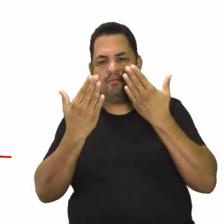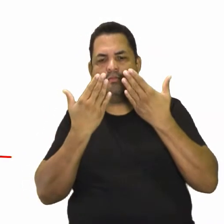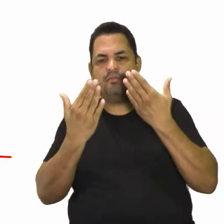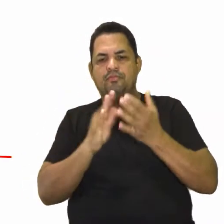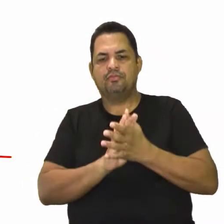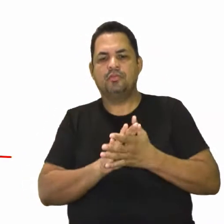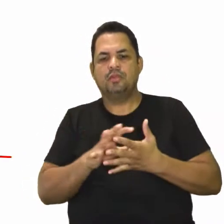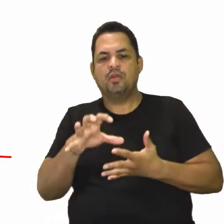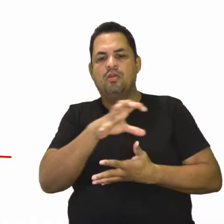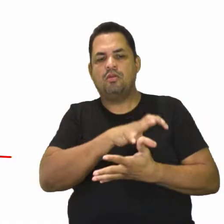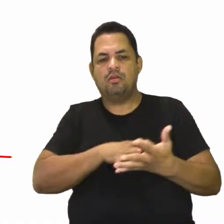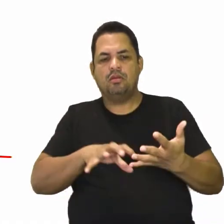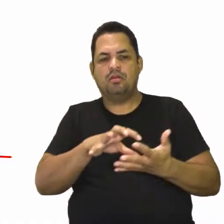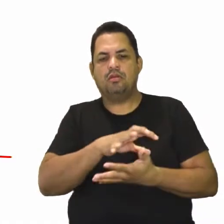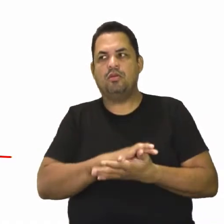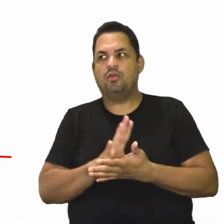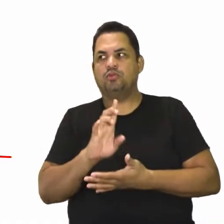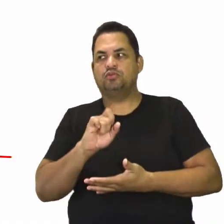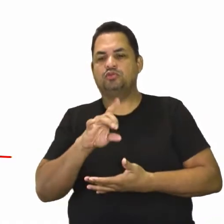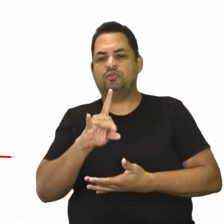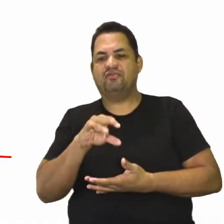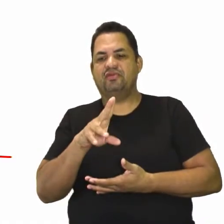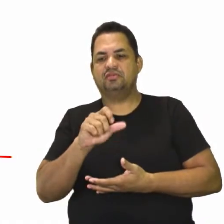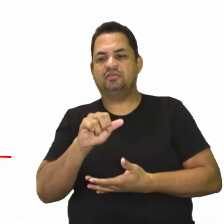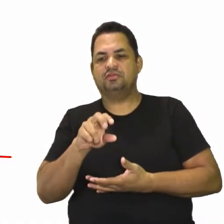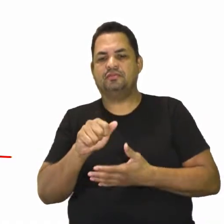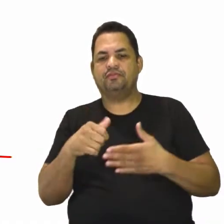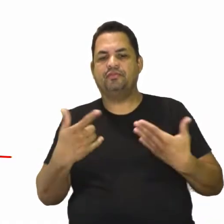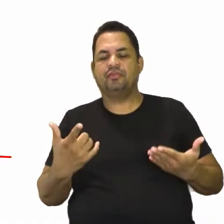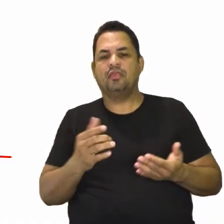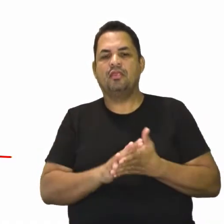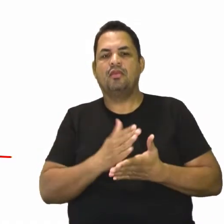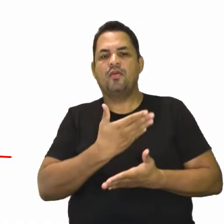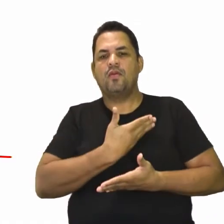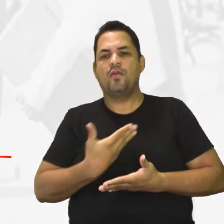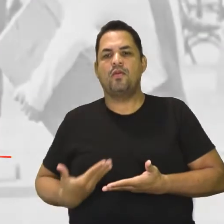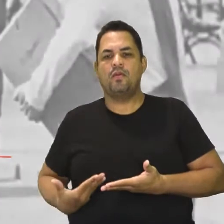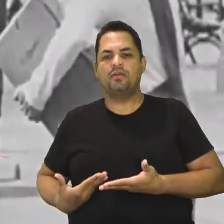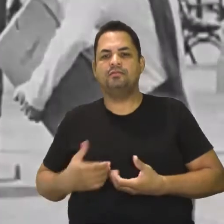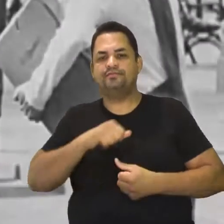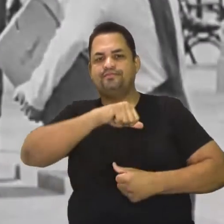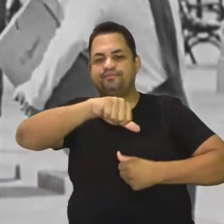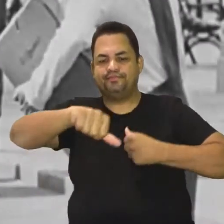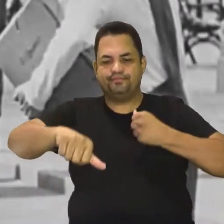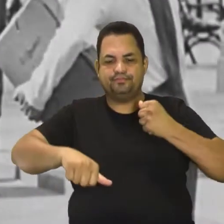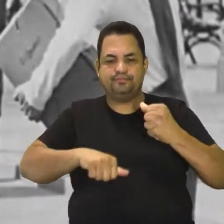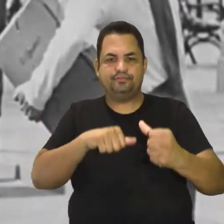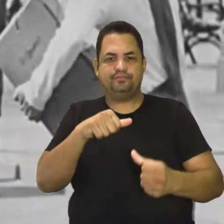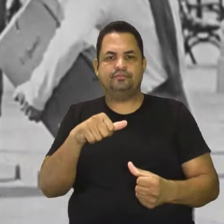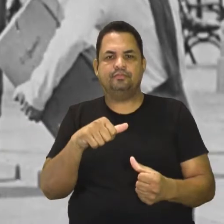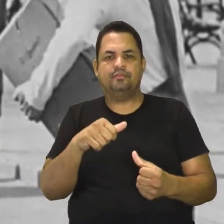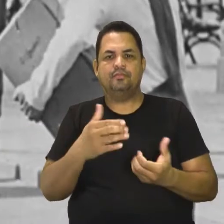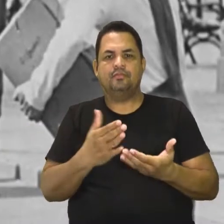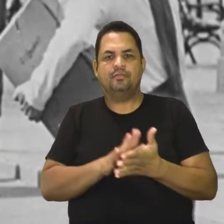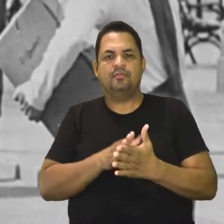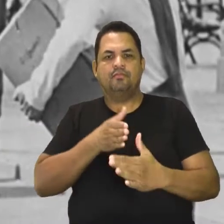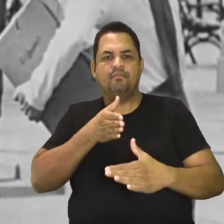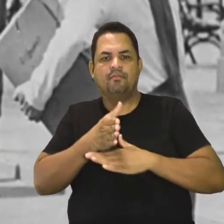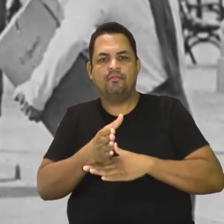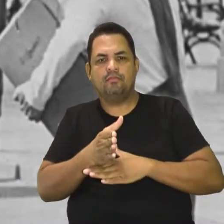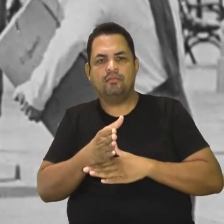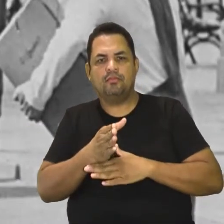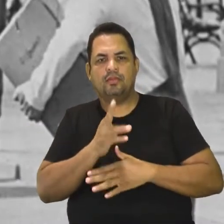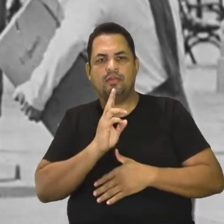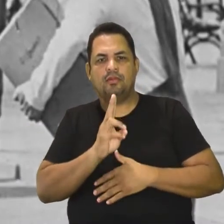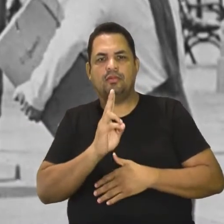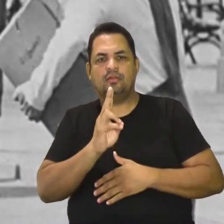subversiva. O governo, nessa transição de Costa e Silva, o governo ele entra num